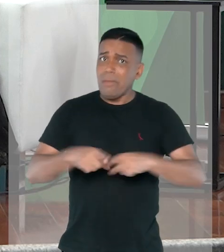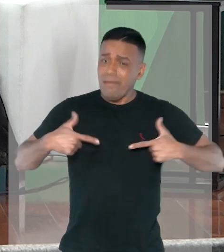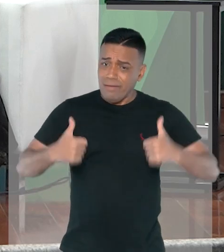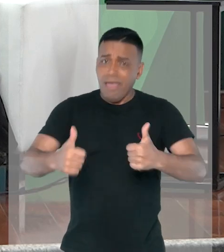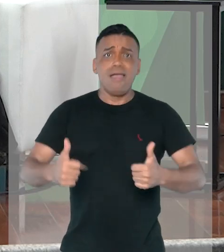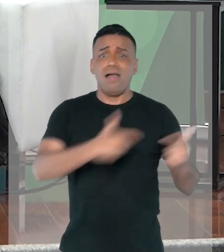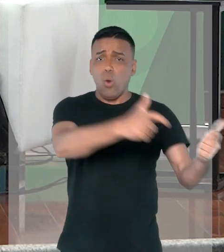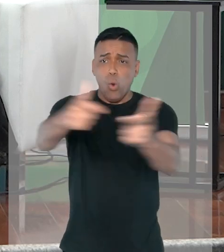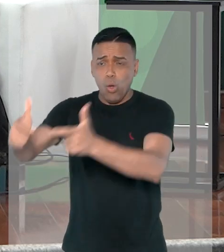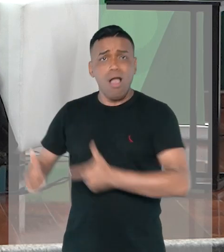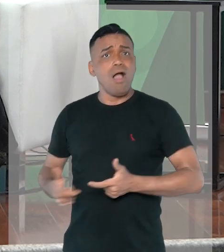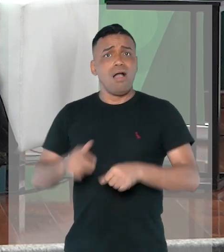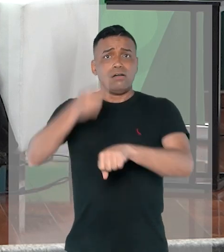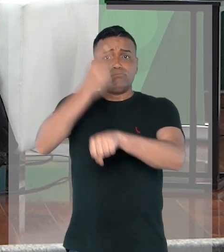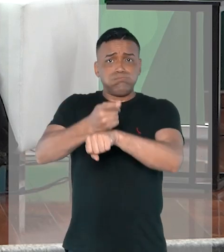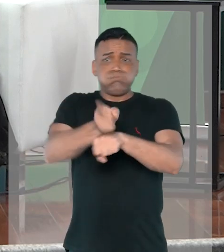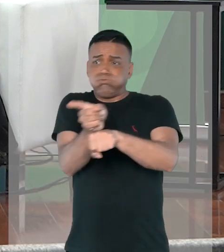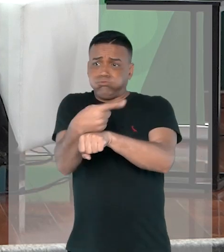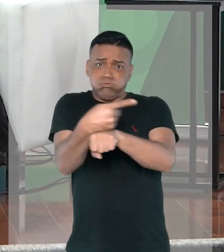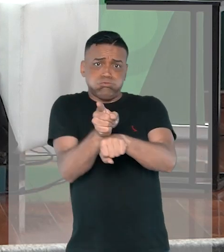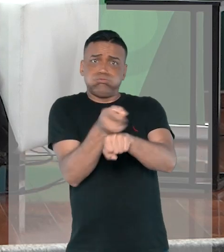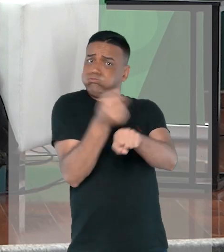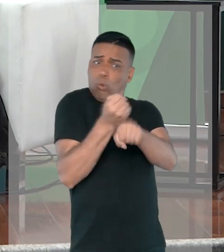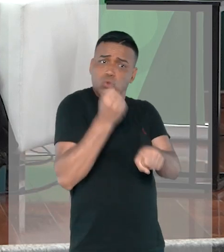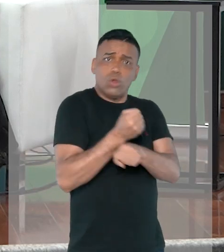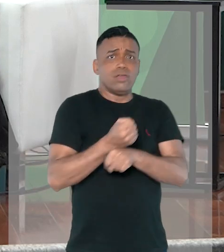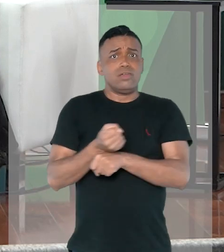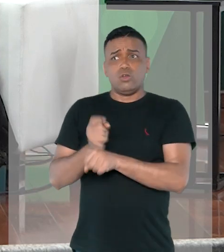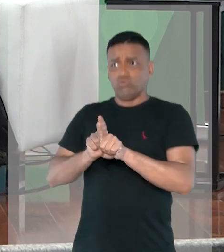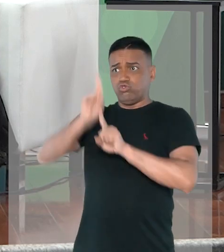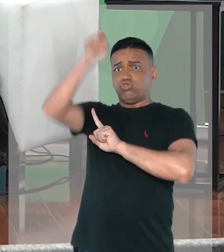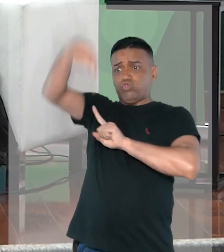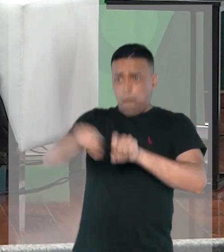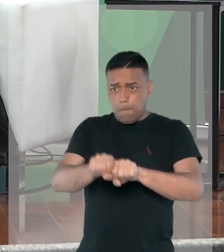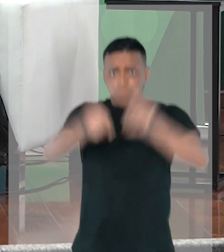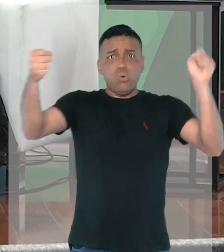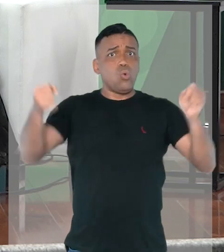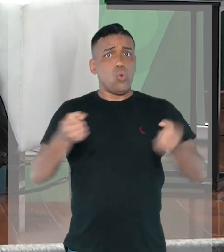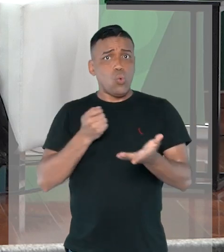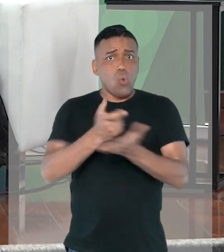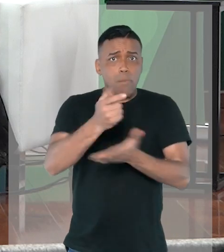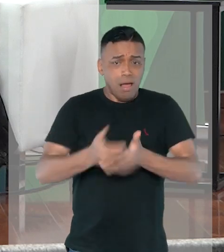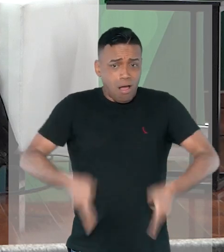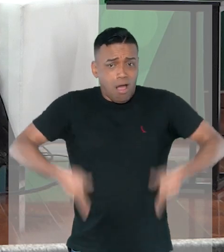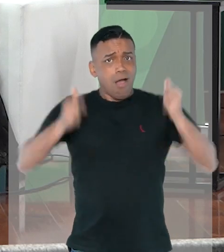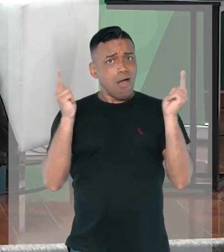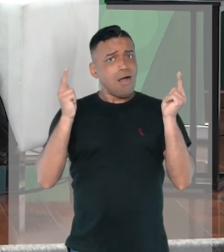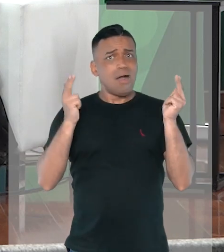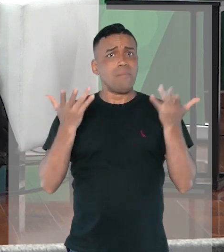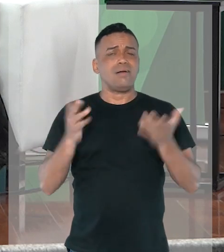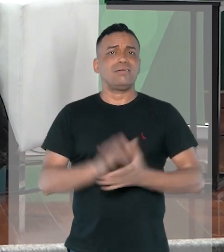estão construindo tanques, mísseis, comprando armamento. Quando a gente não tem saneamento básico, quando a gente